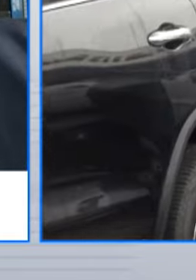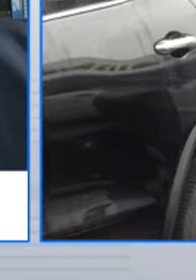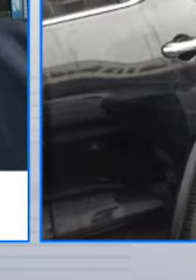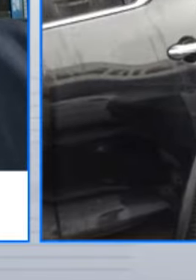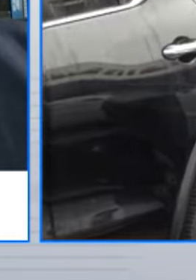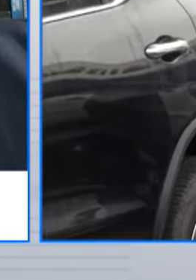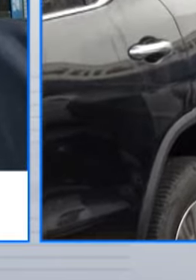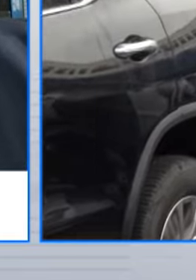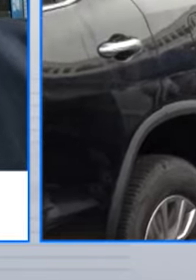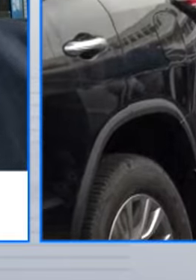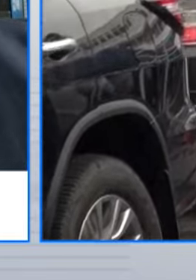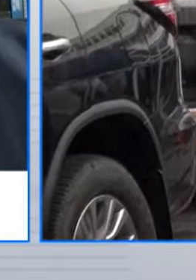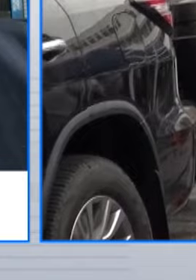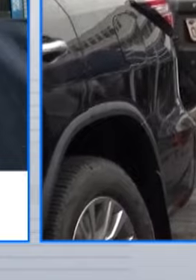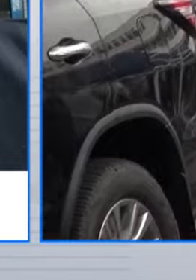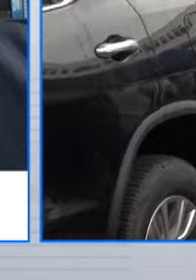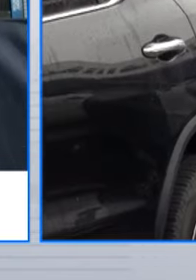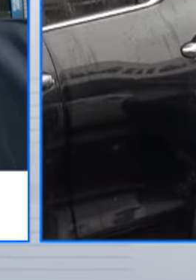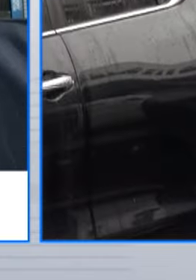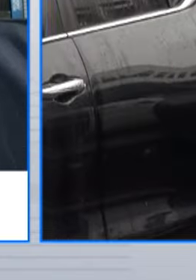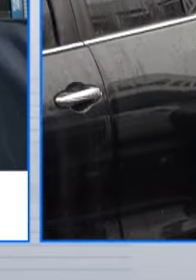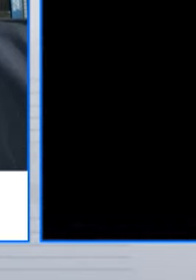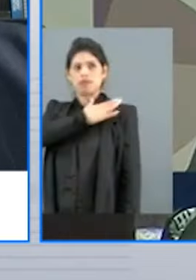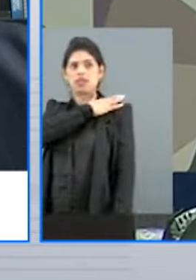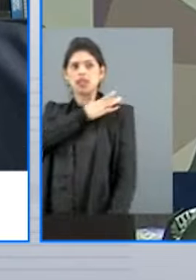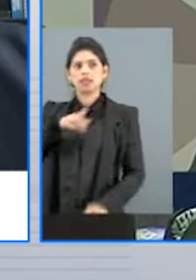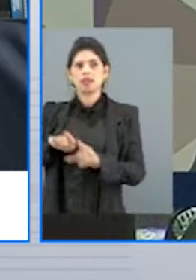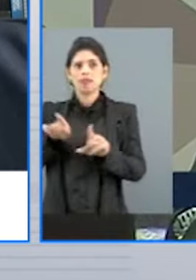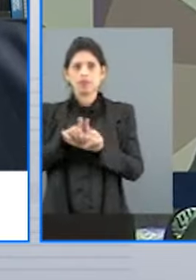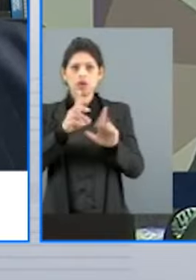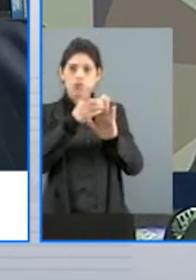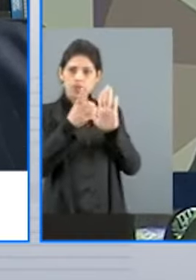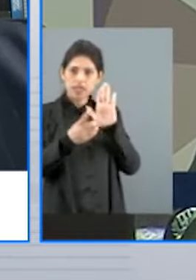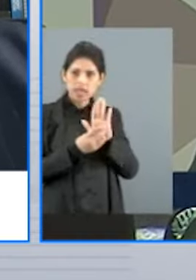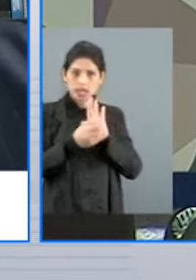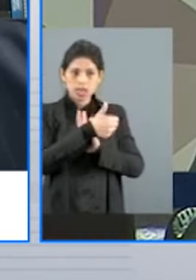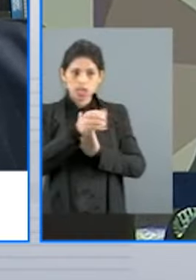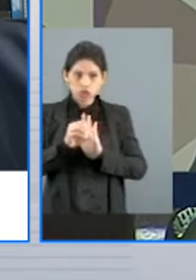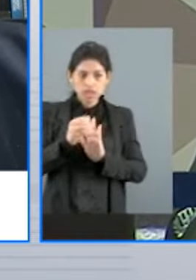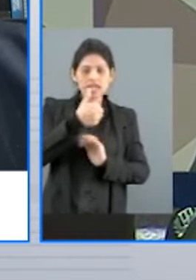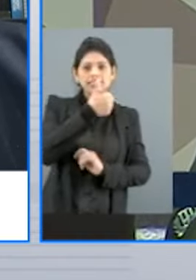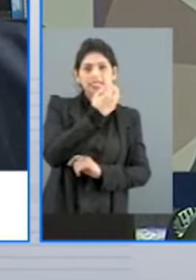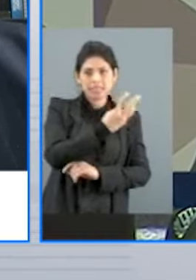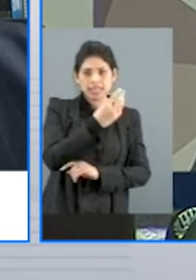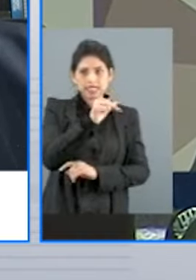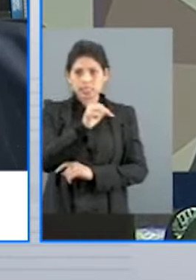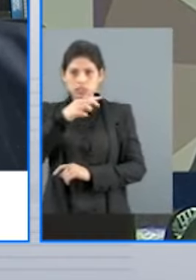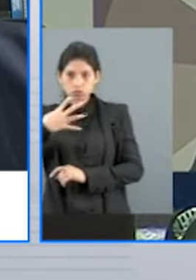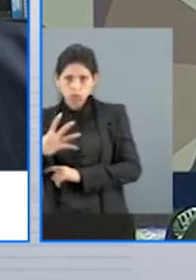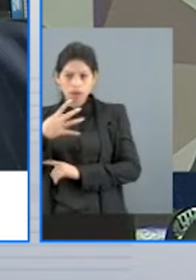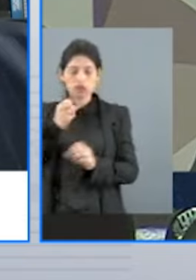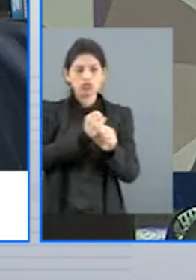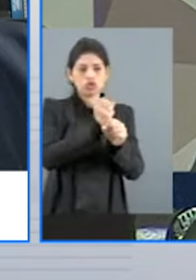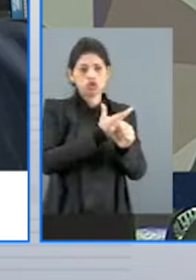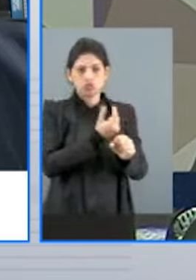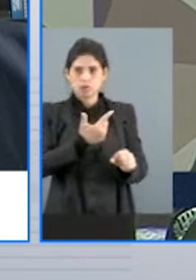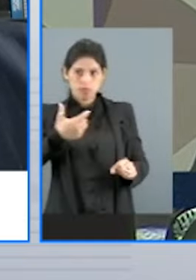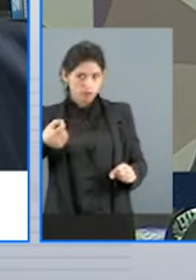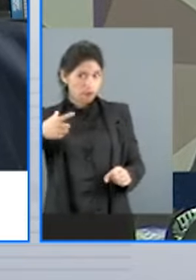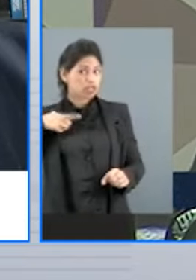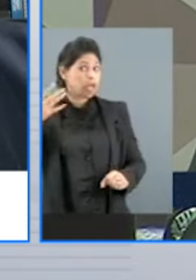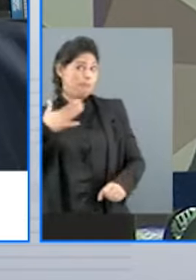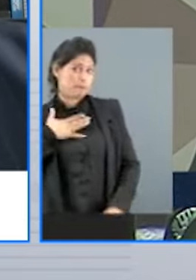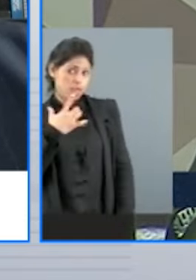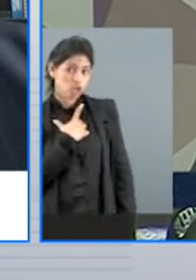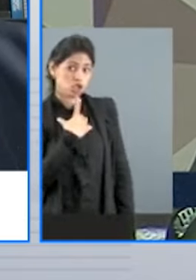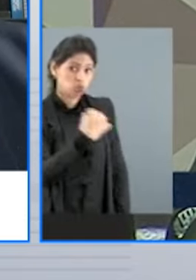Ele vazou um vídeo, ninguém sabe quem foi que vazou aquele vídeo, e ele acabou sendo preso após